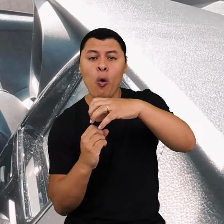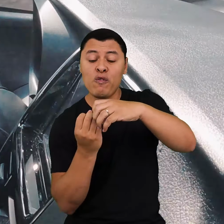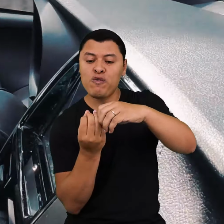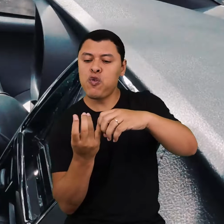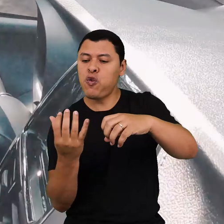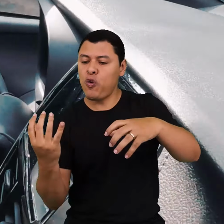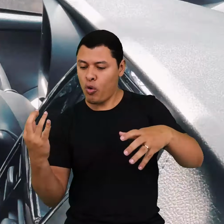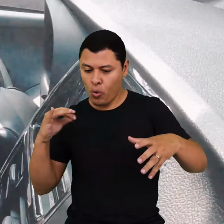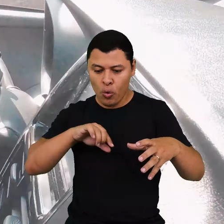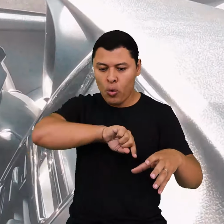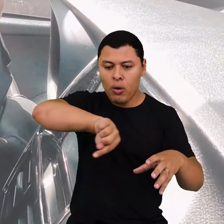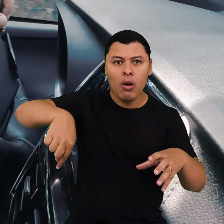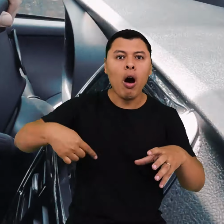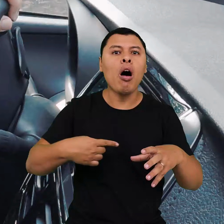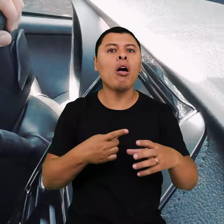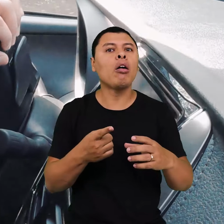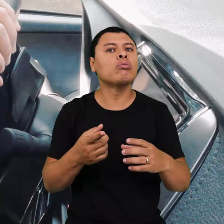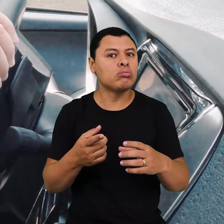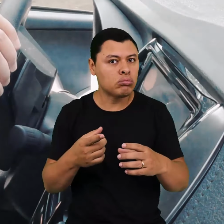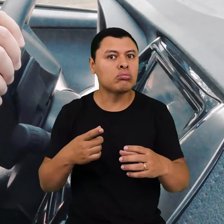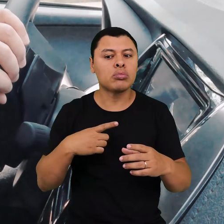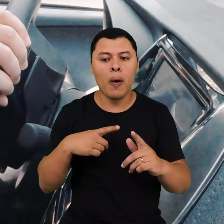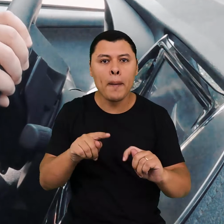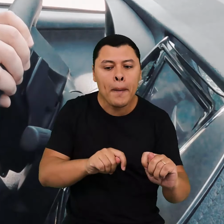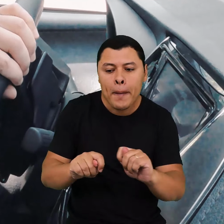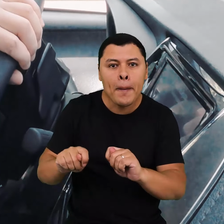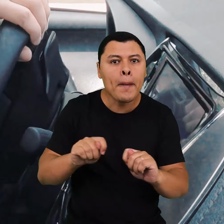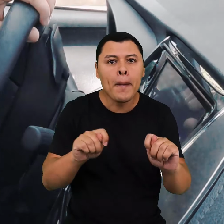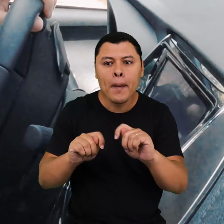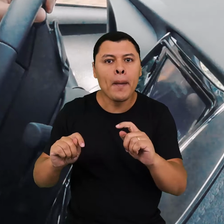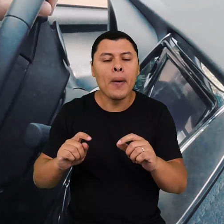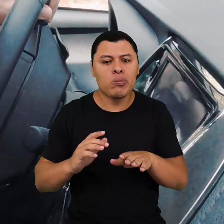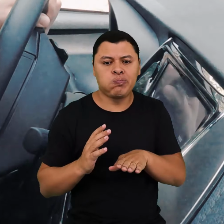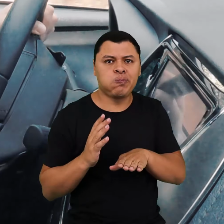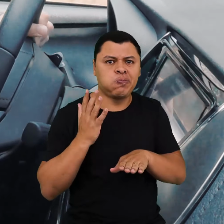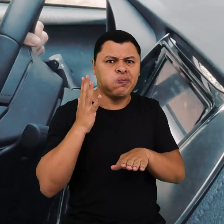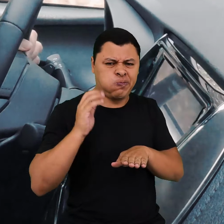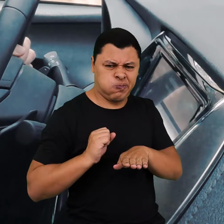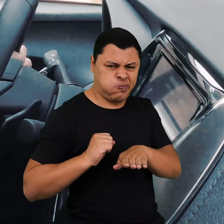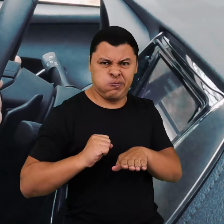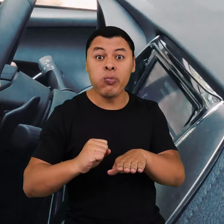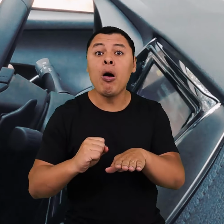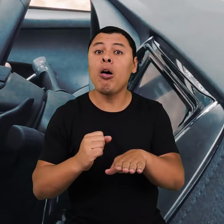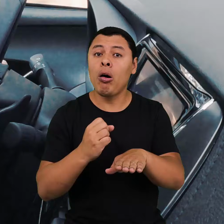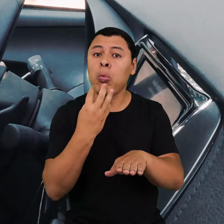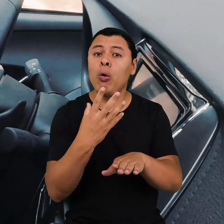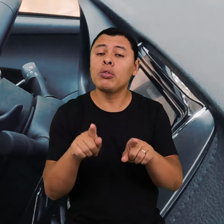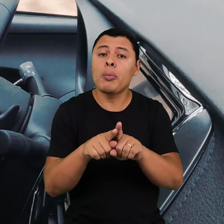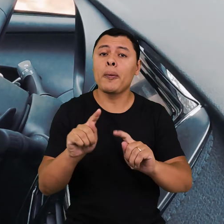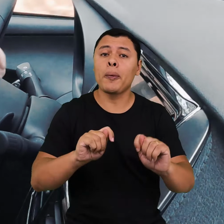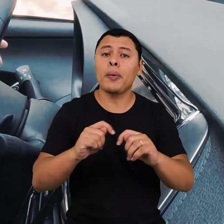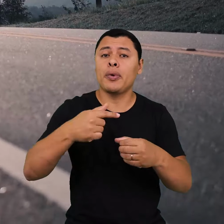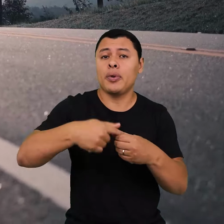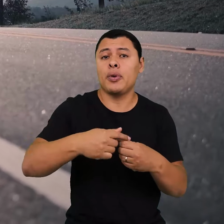aí para realmente ser um motor de uma boa entrega. Aqui, evidentemente, focado aí na parte de economia e